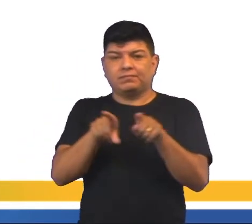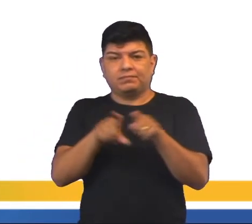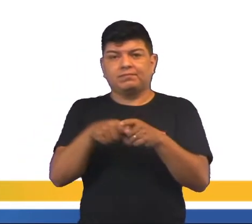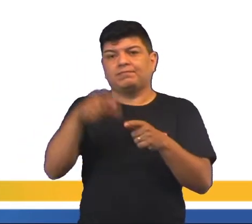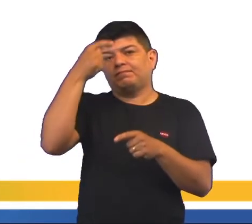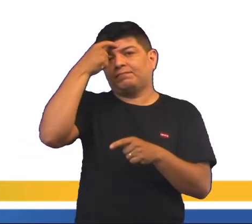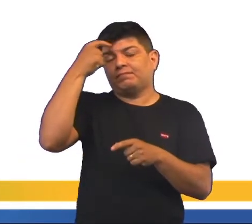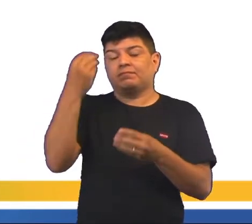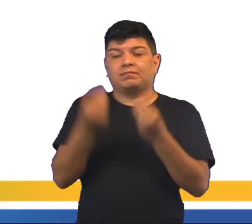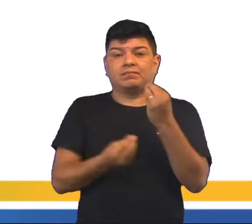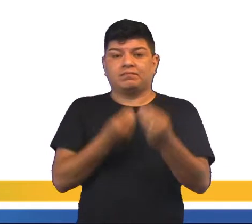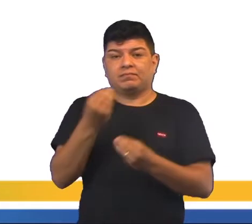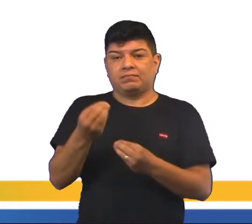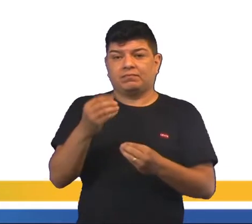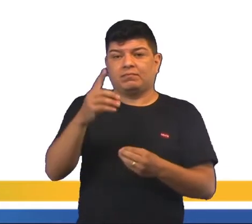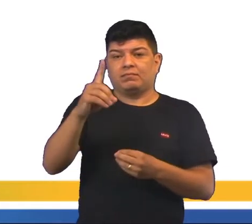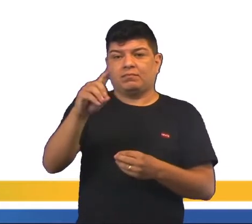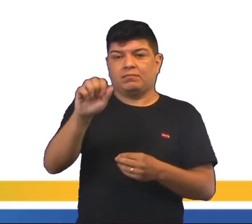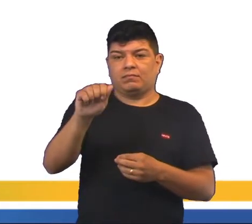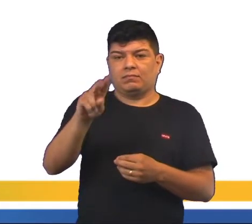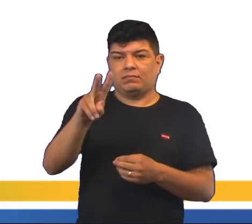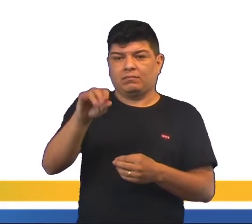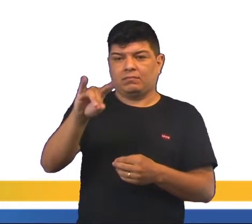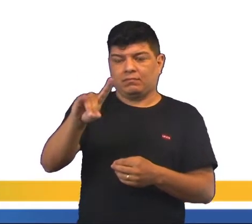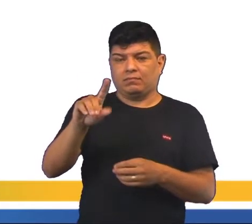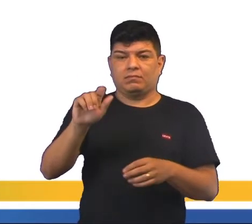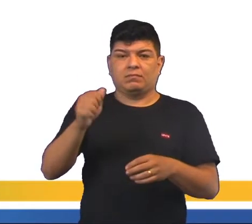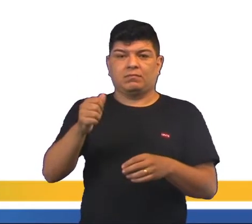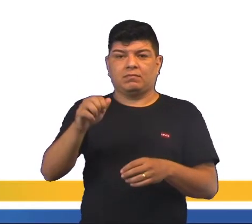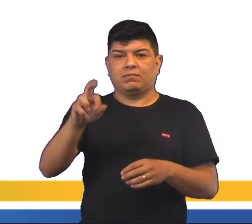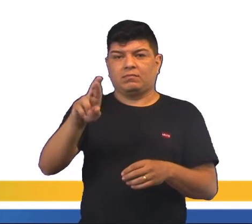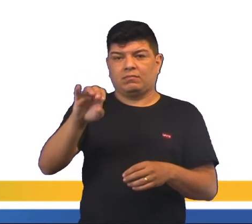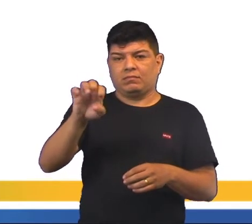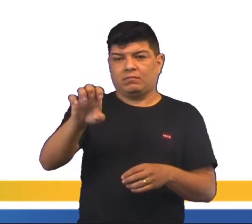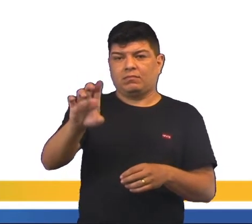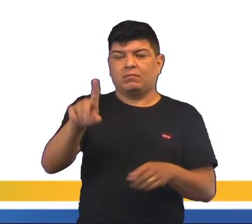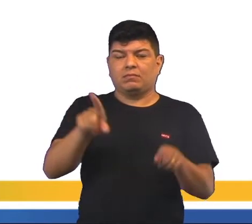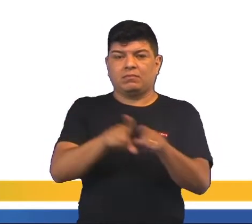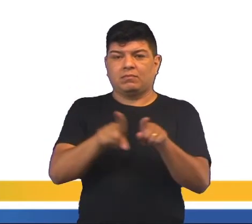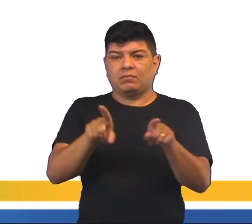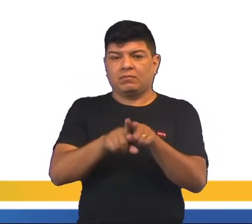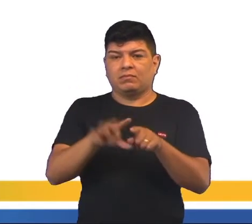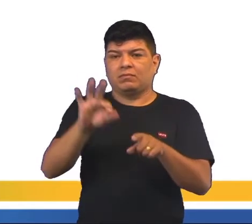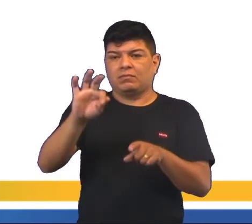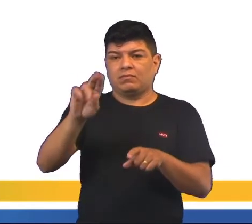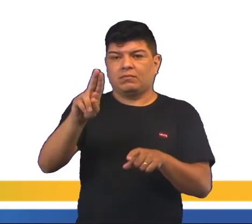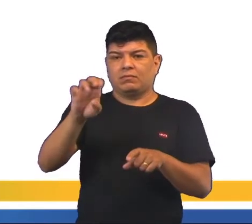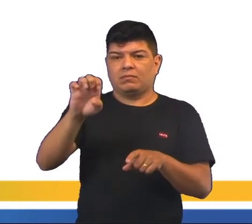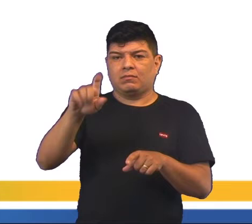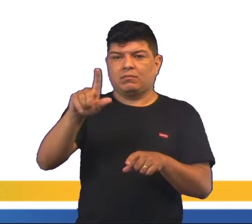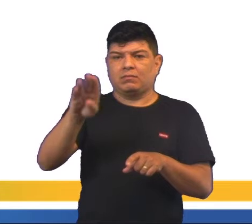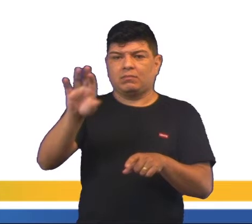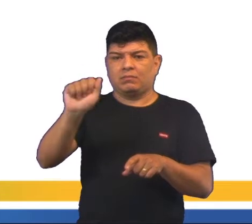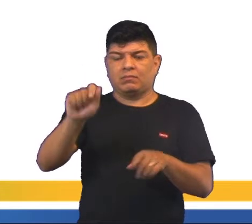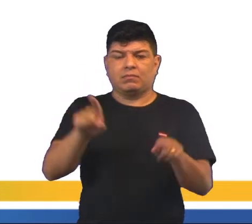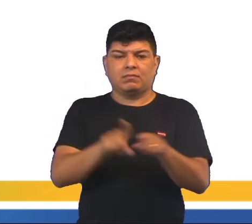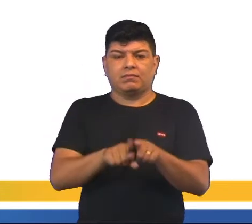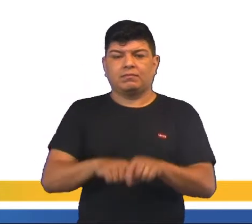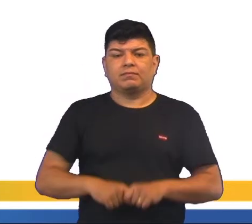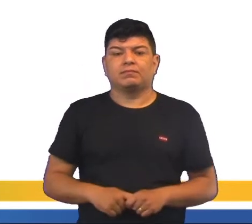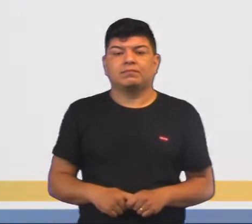de pensadores como David Ricardo, Adam Smith, Hegel, Feuerbach e de outros socialistas